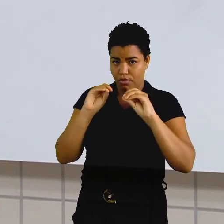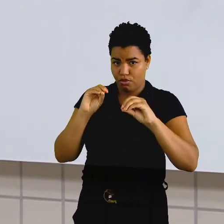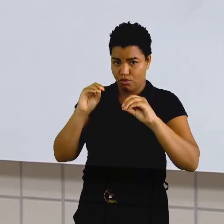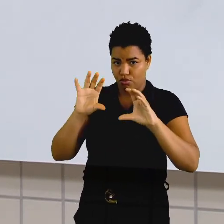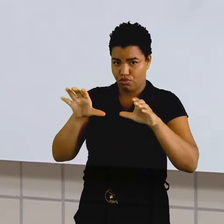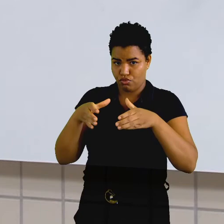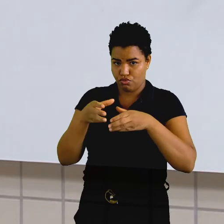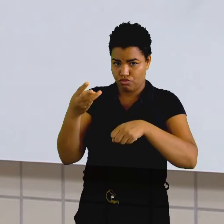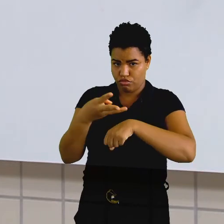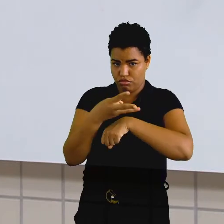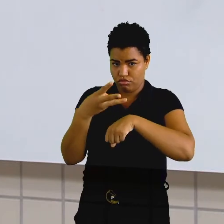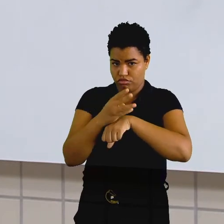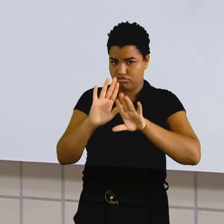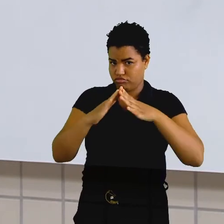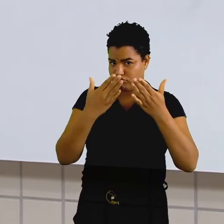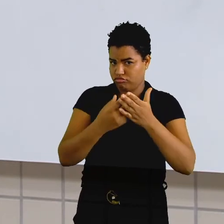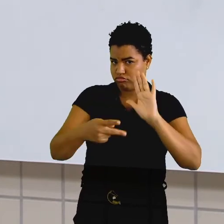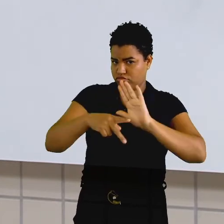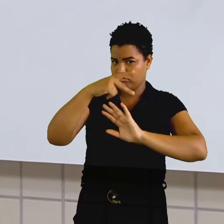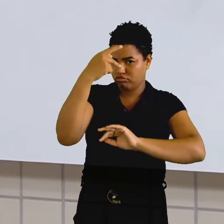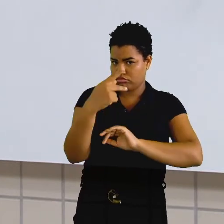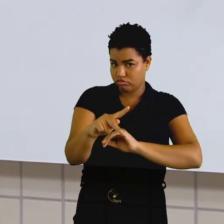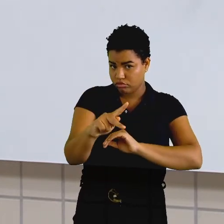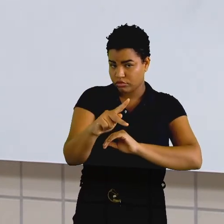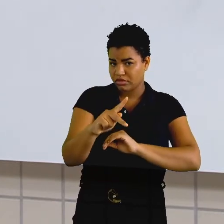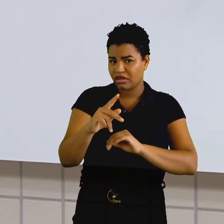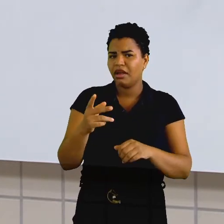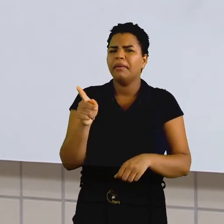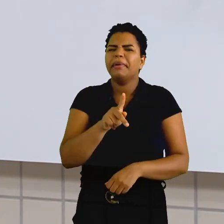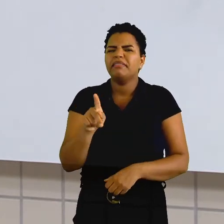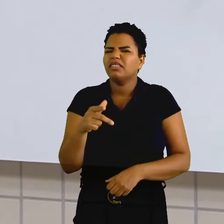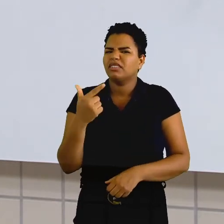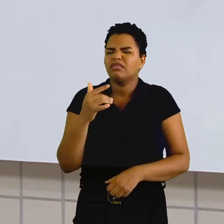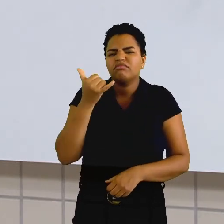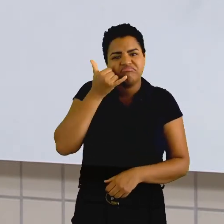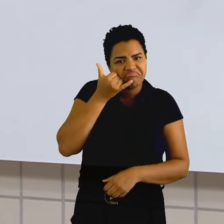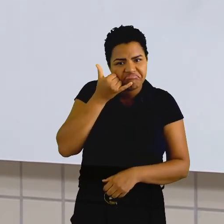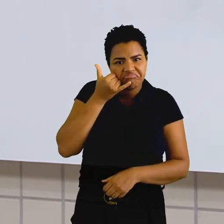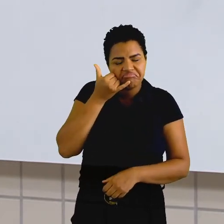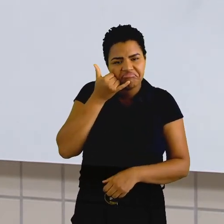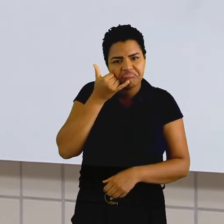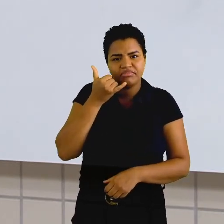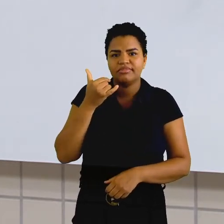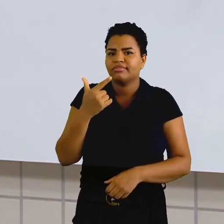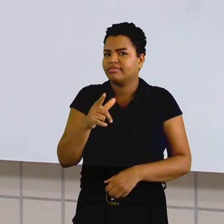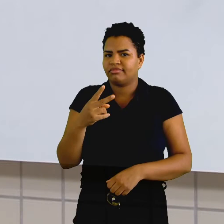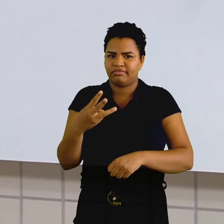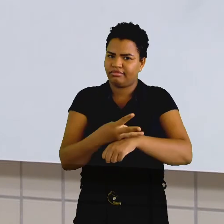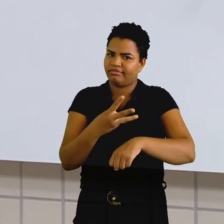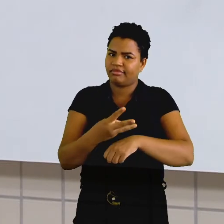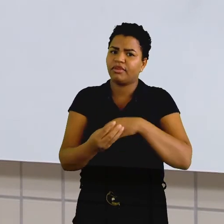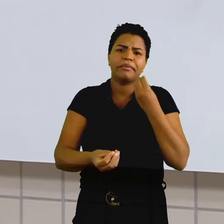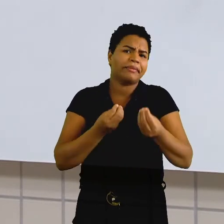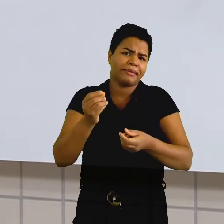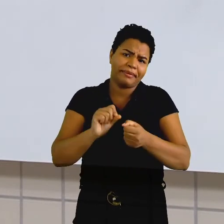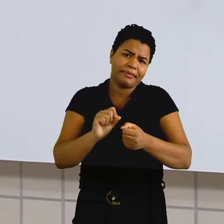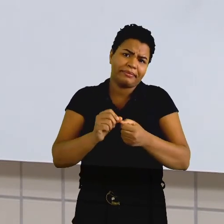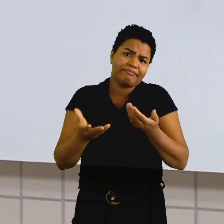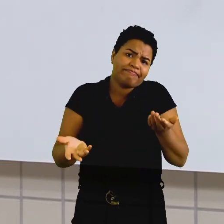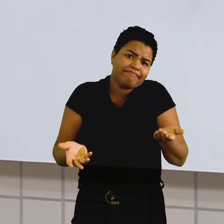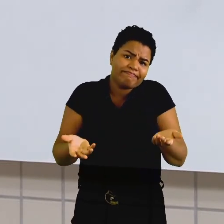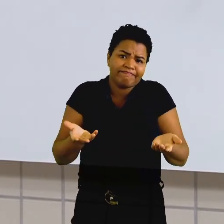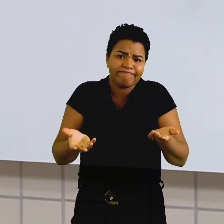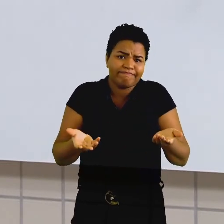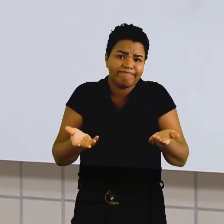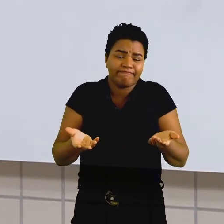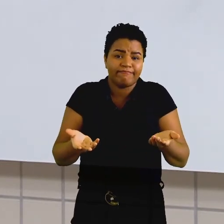WhatsApp da sua escola. Professora, eu não tenho celular e não tenho WhatsApp, como que eu faço? Então você vai deixar o